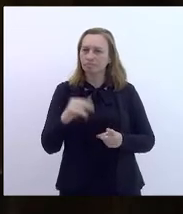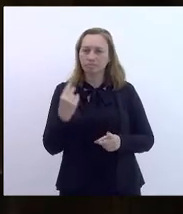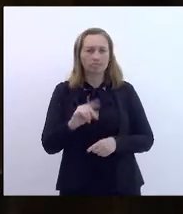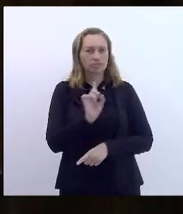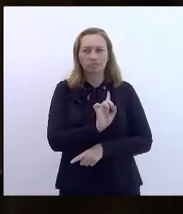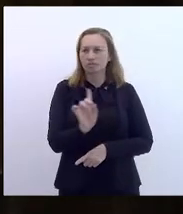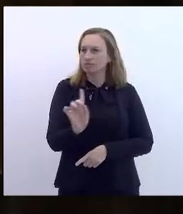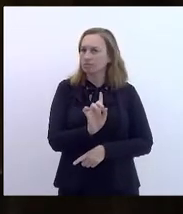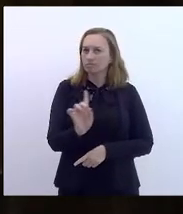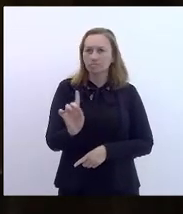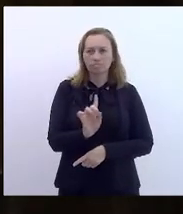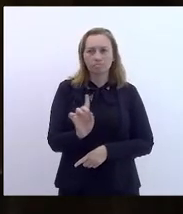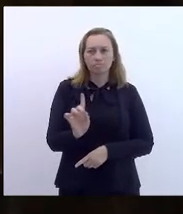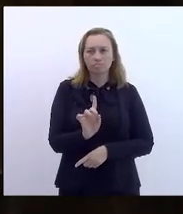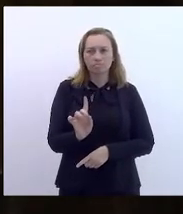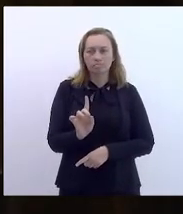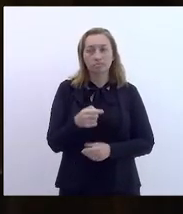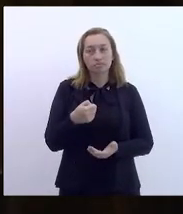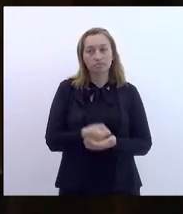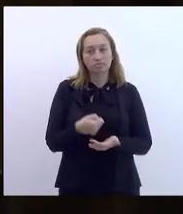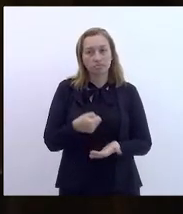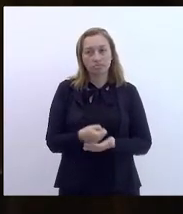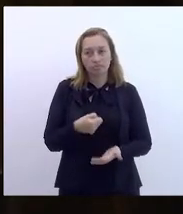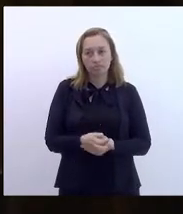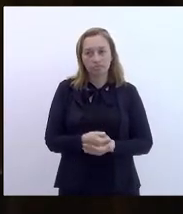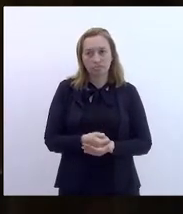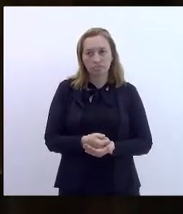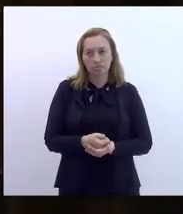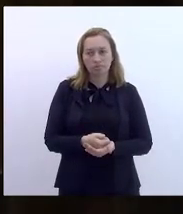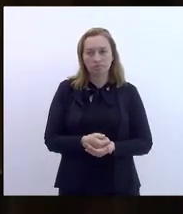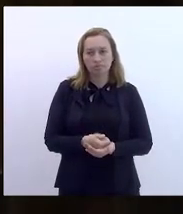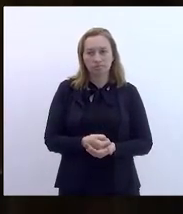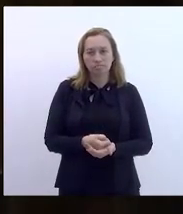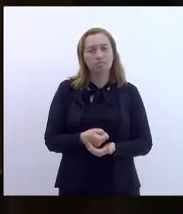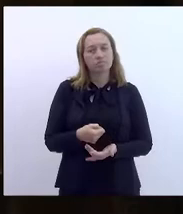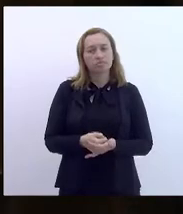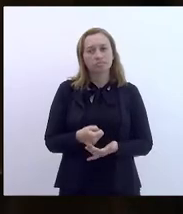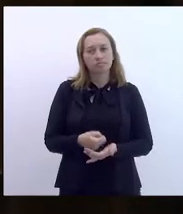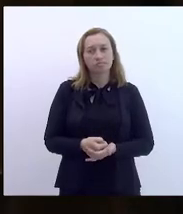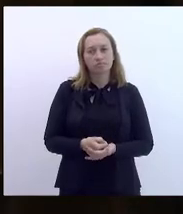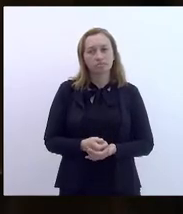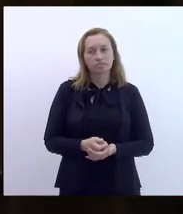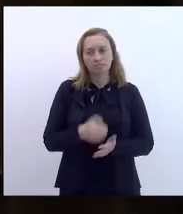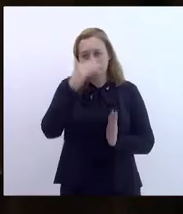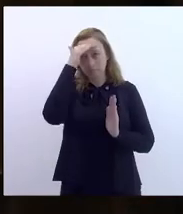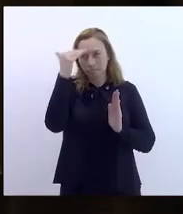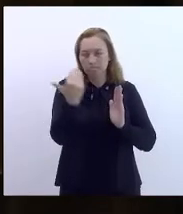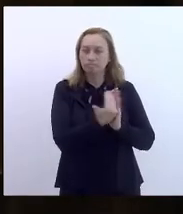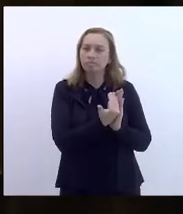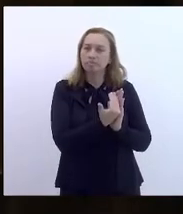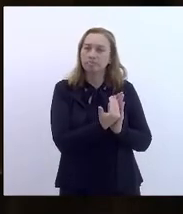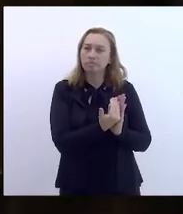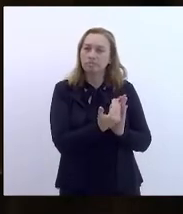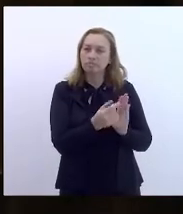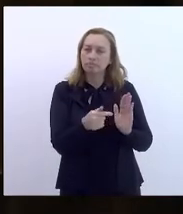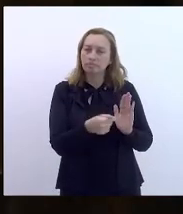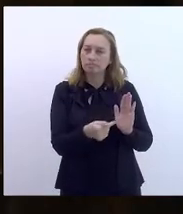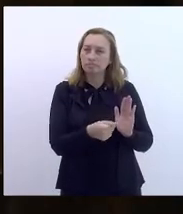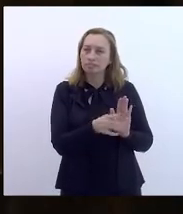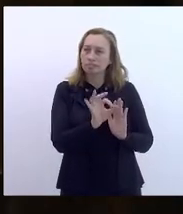não para exigir né sua cobra para exigir o cúmplice o que instalar